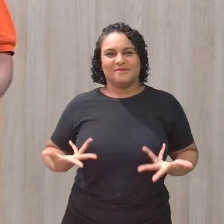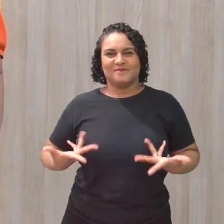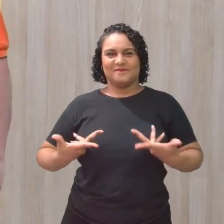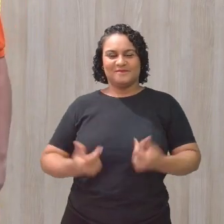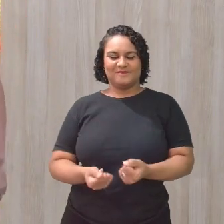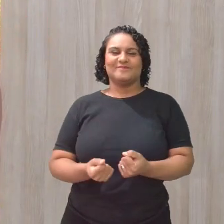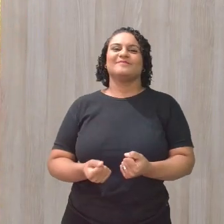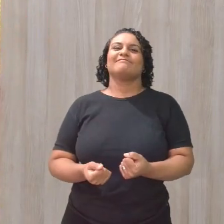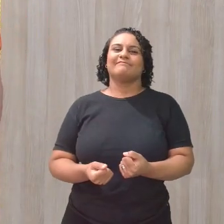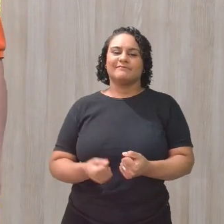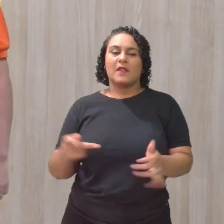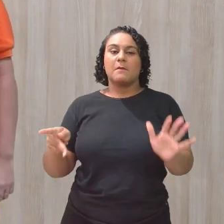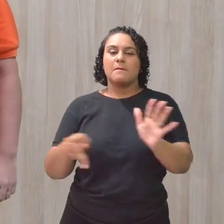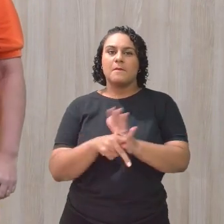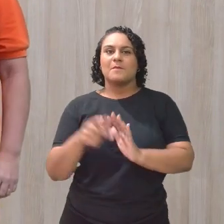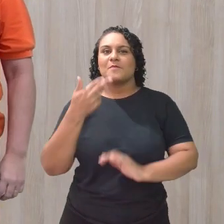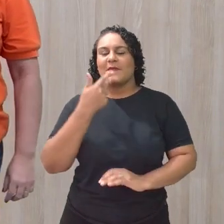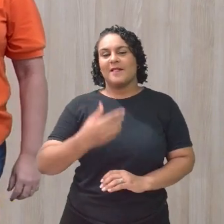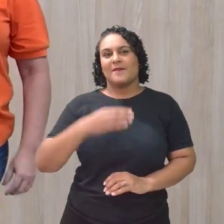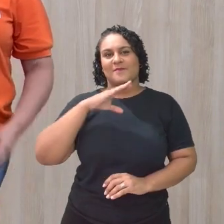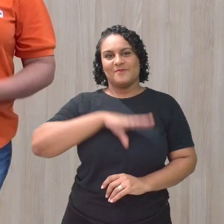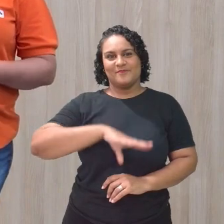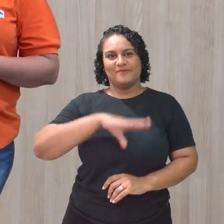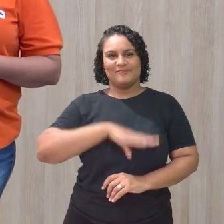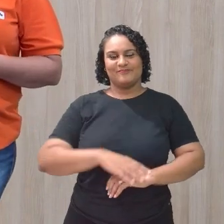que acontece na língua portuguesa.